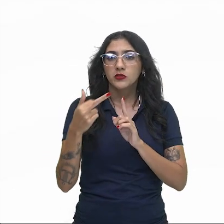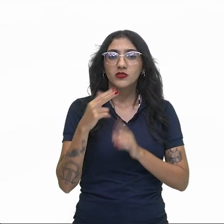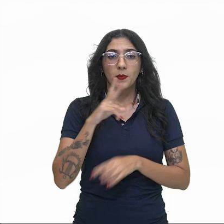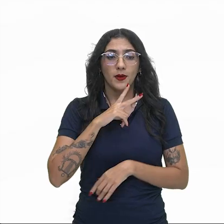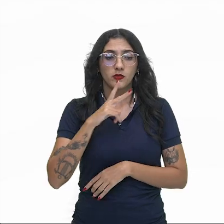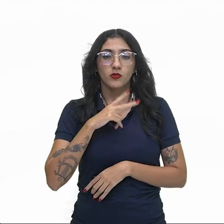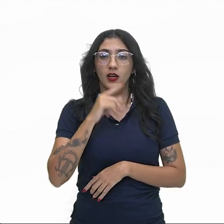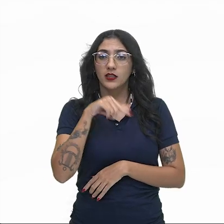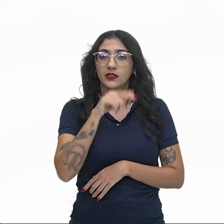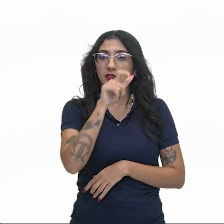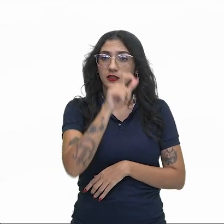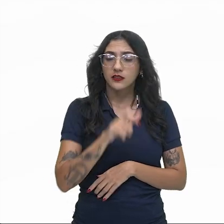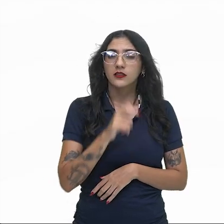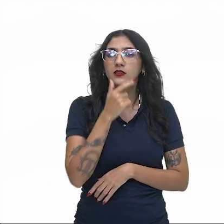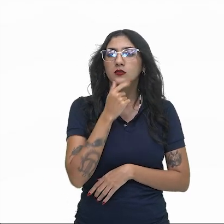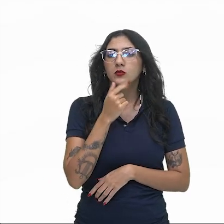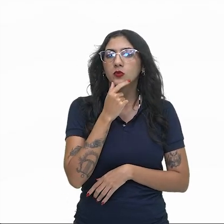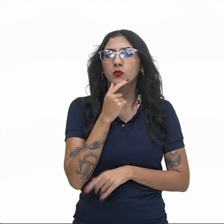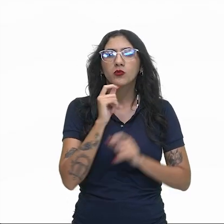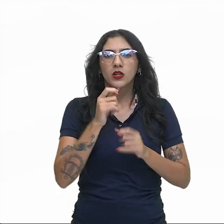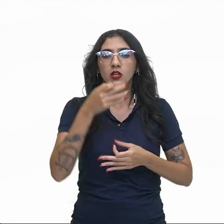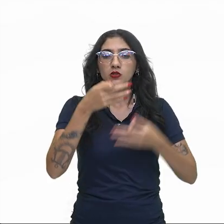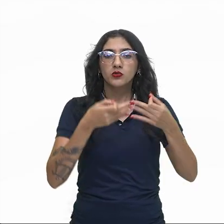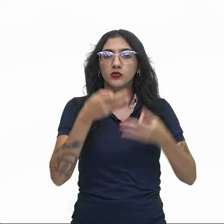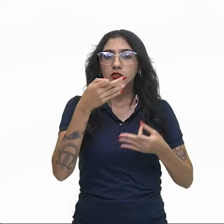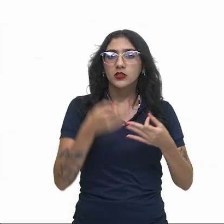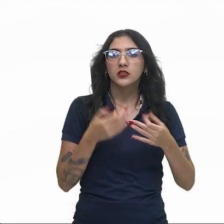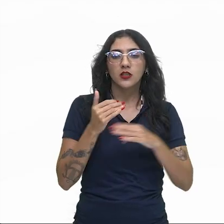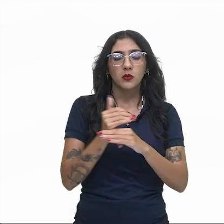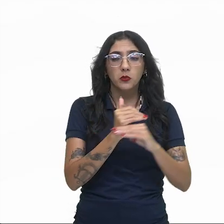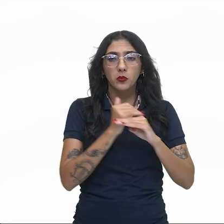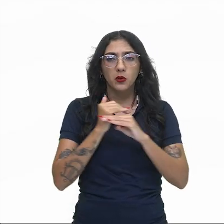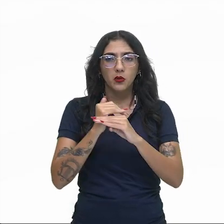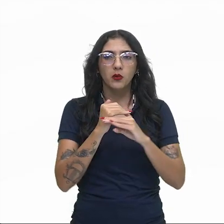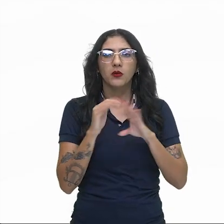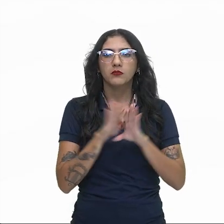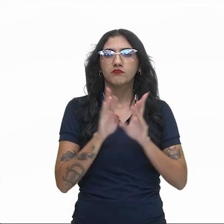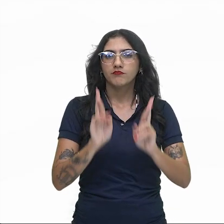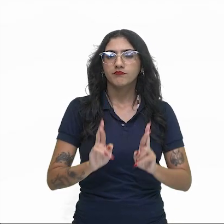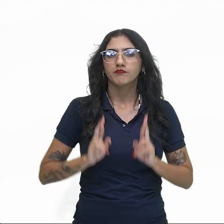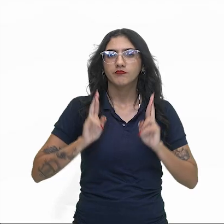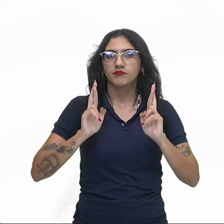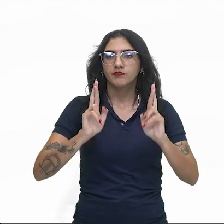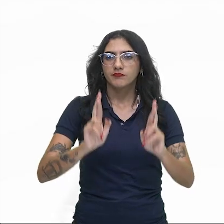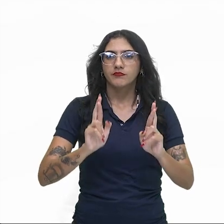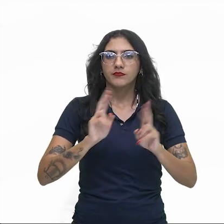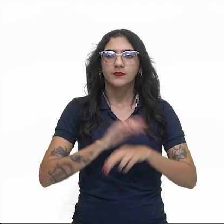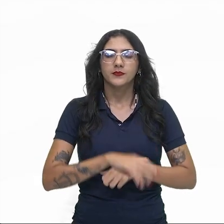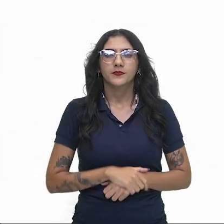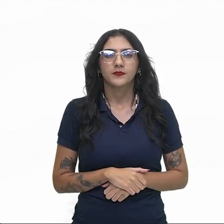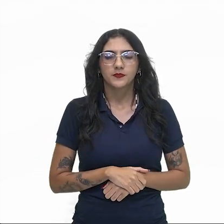Martin Luther King sobre a justiça, igualdade e esperança.